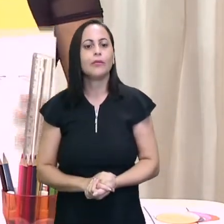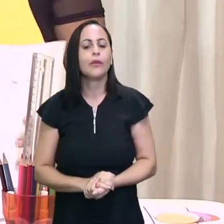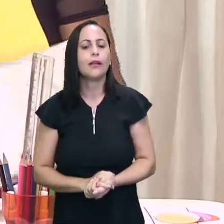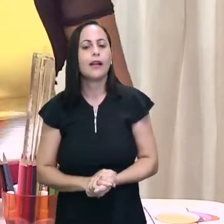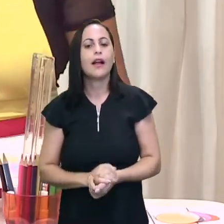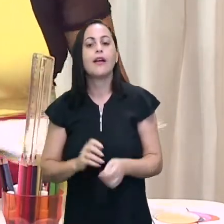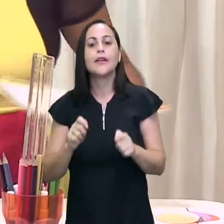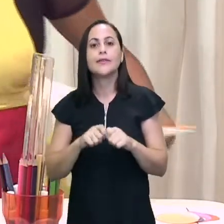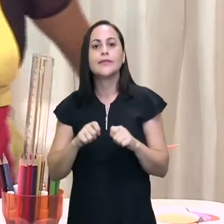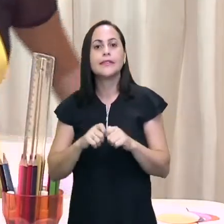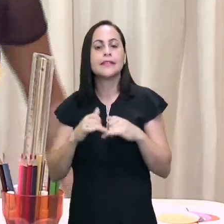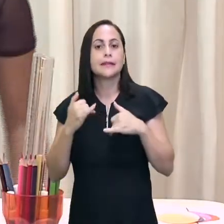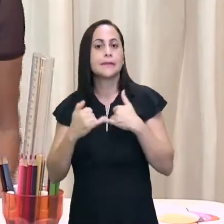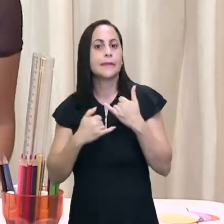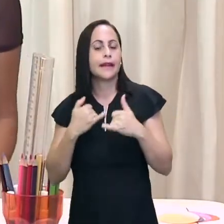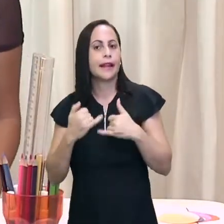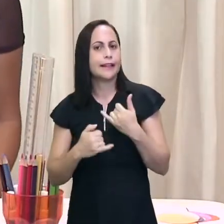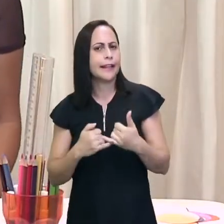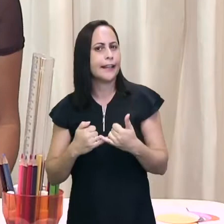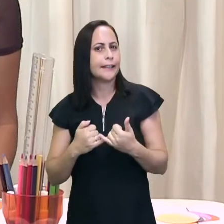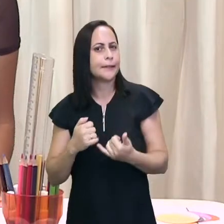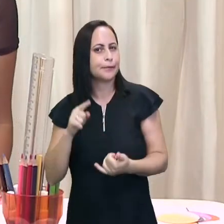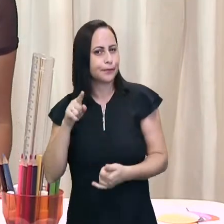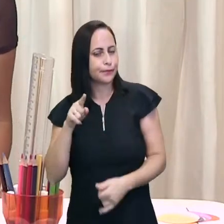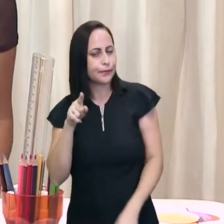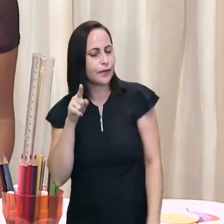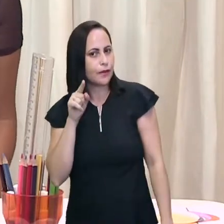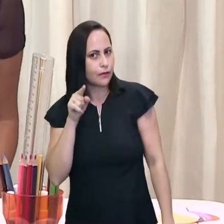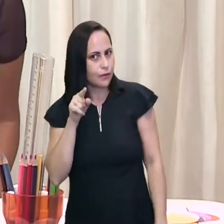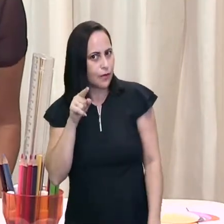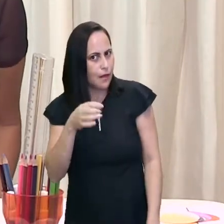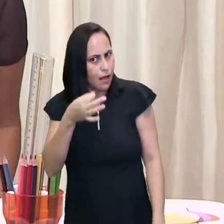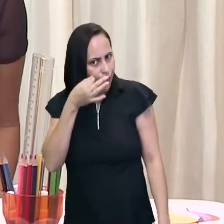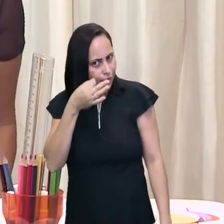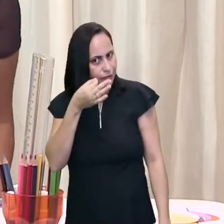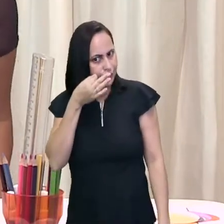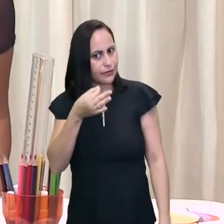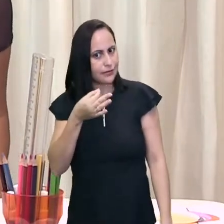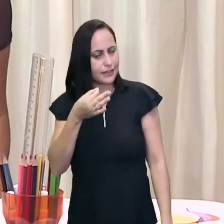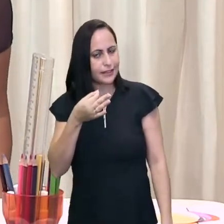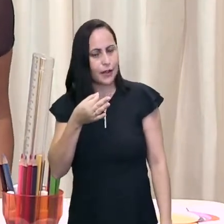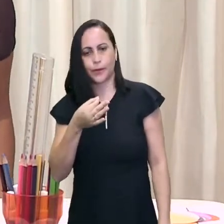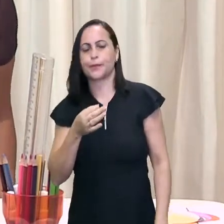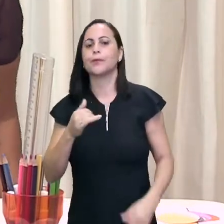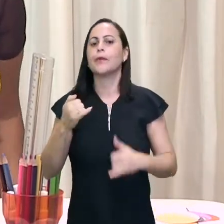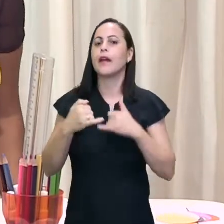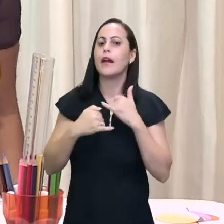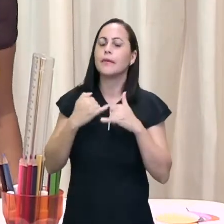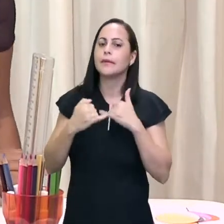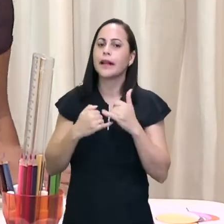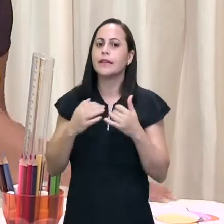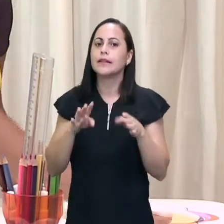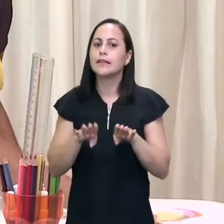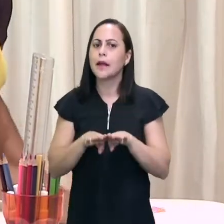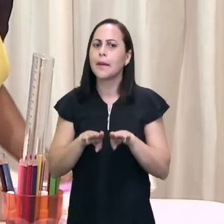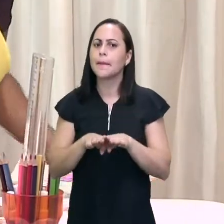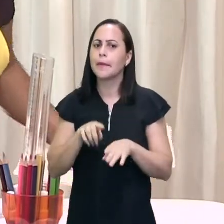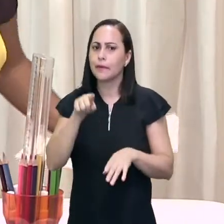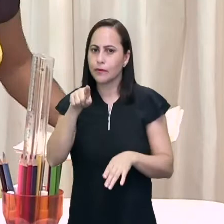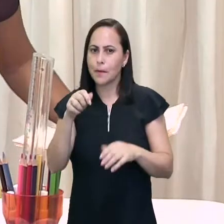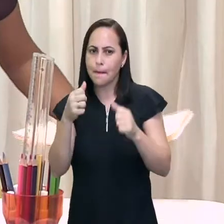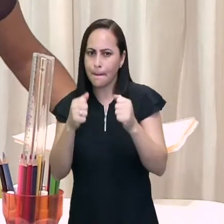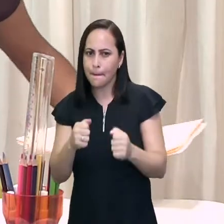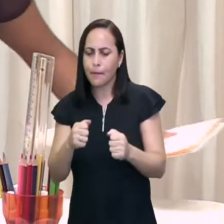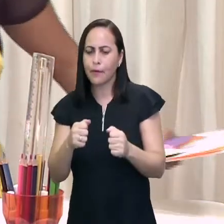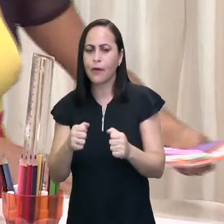Nós vamos fazer uma brincadeira agora. Vocês vão ter que prestar bastante atenção. Essa brincadeira também vocês podem fazer aí